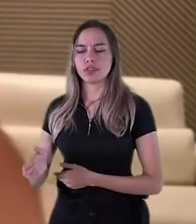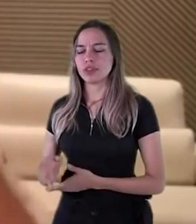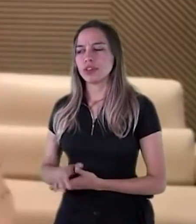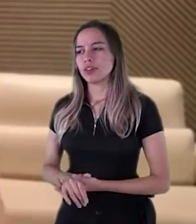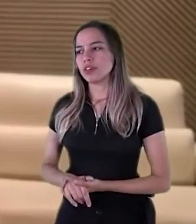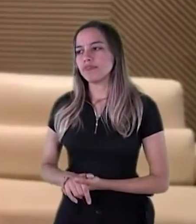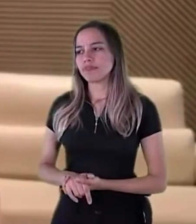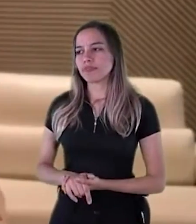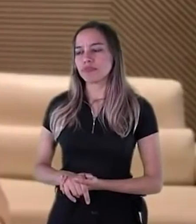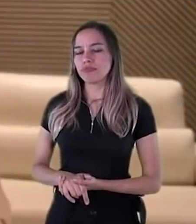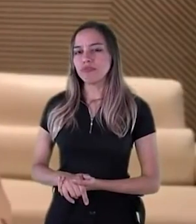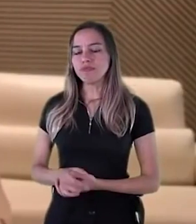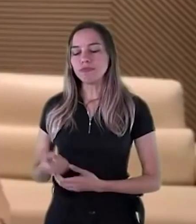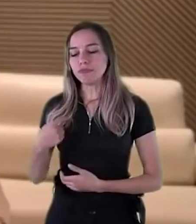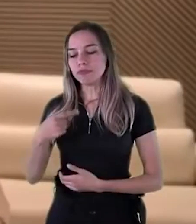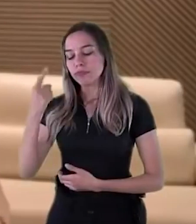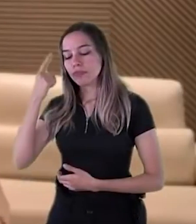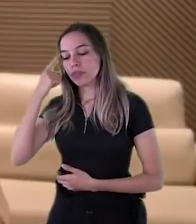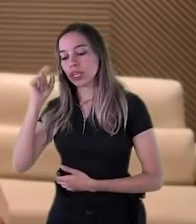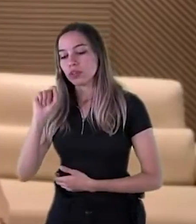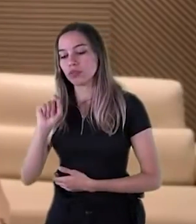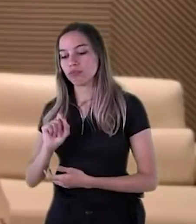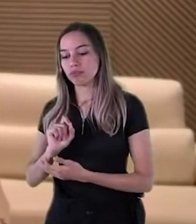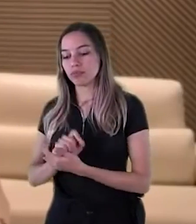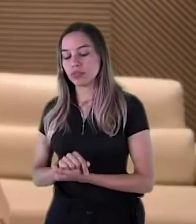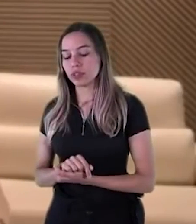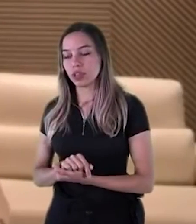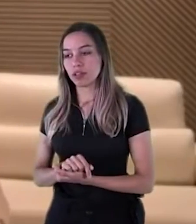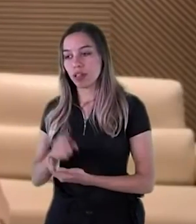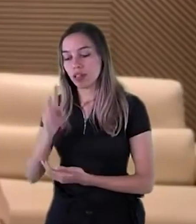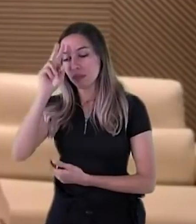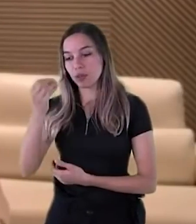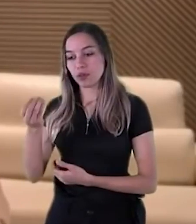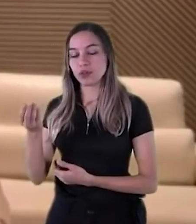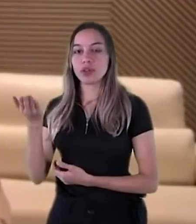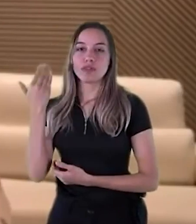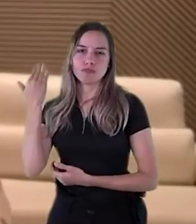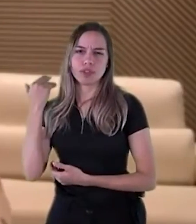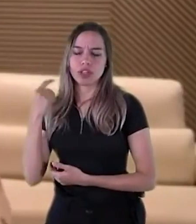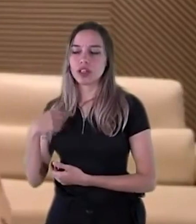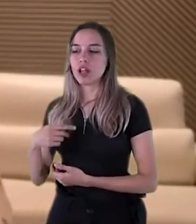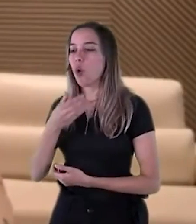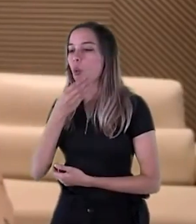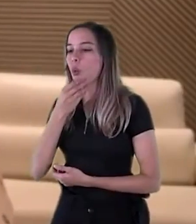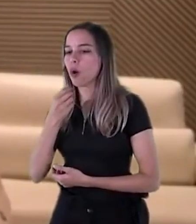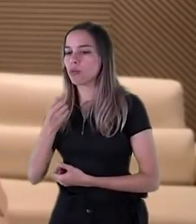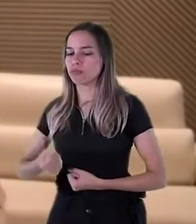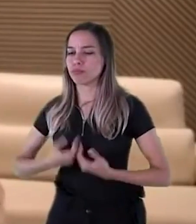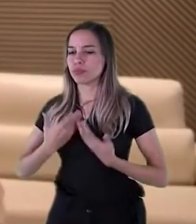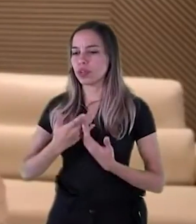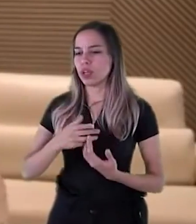Um dia, eu tive contato com aquele texto do Graciliano Ramos, em que ele fala que